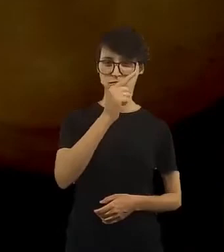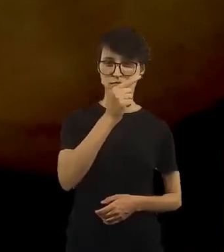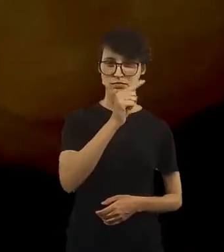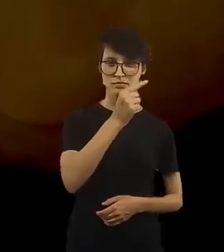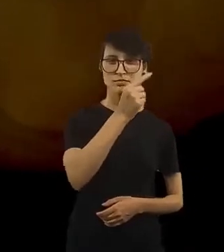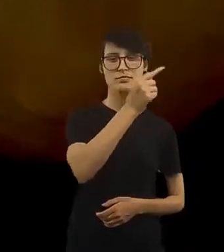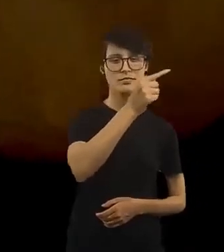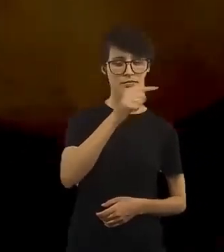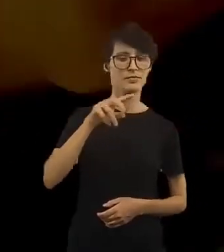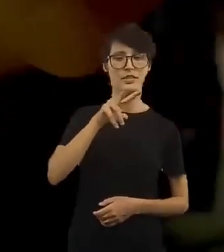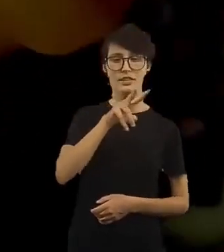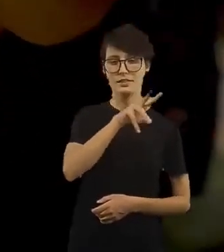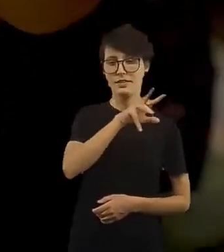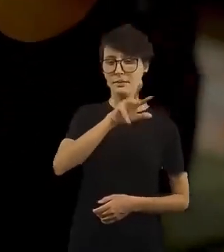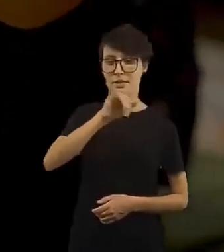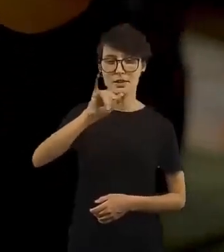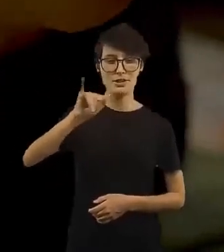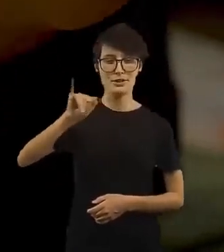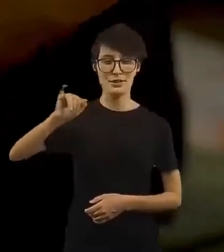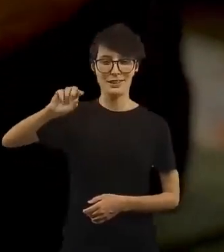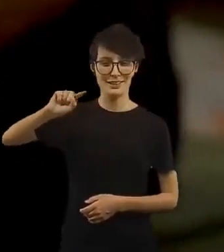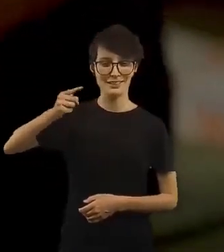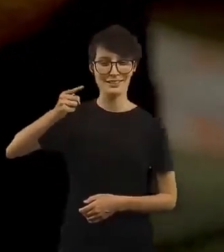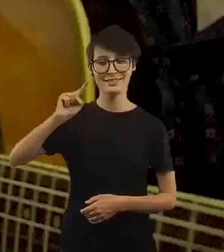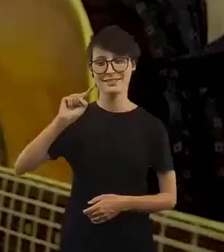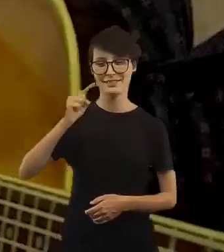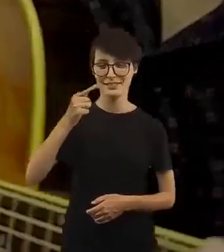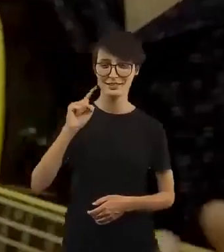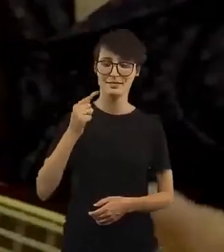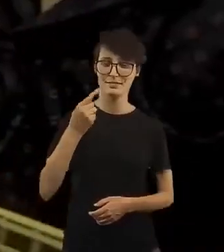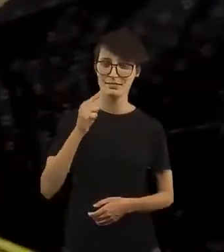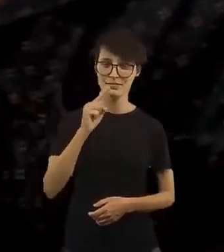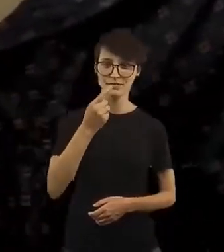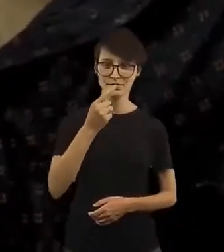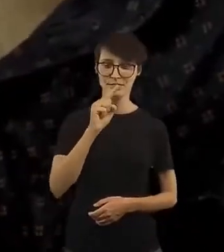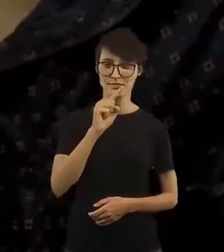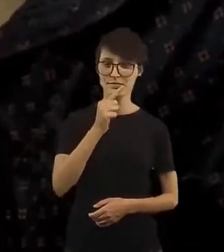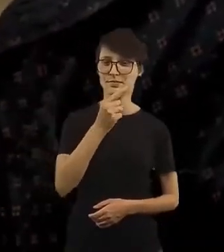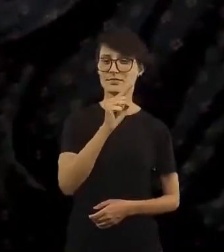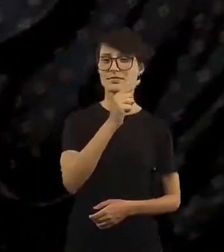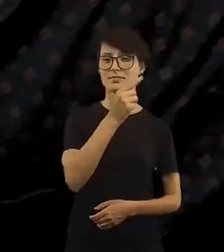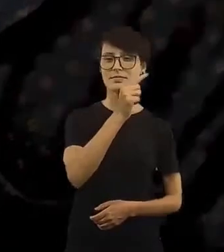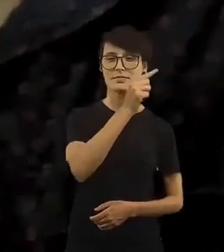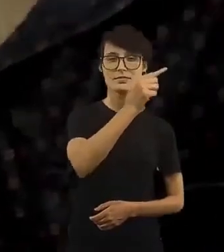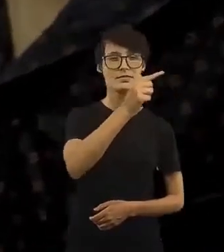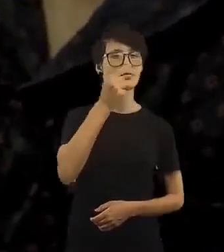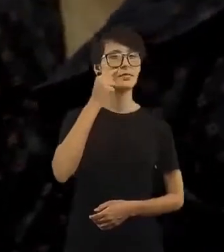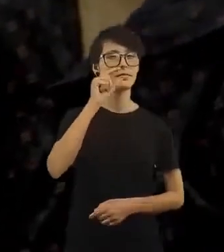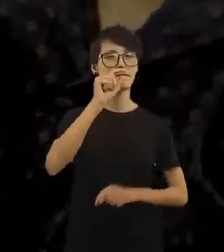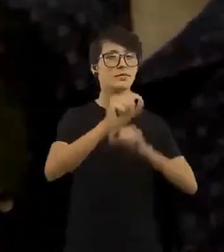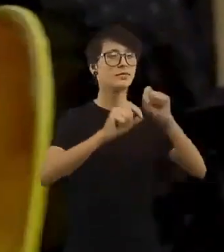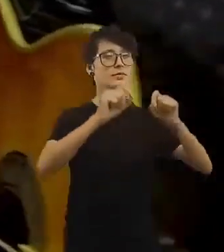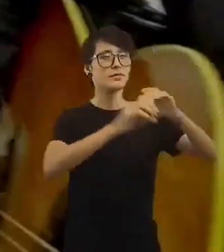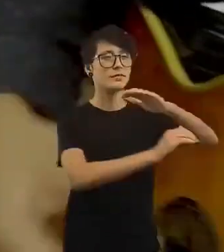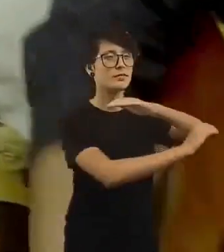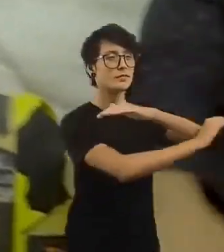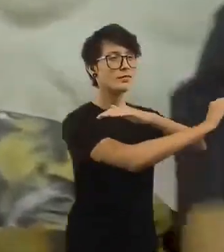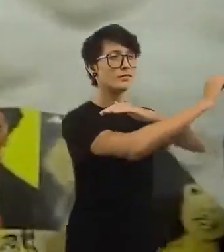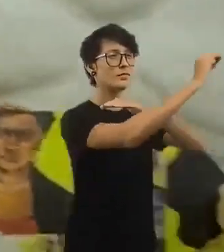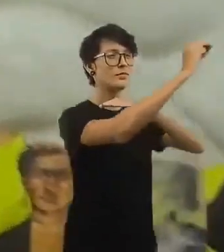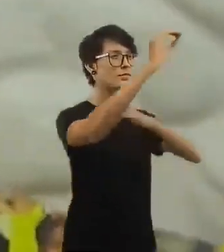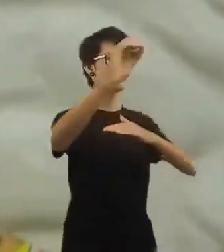Voa pra longe, que o horizonte não é limite.